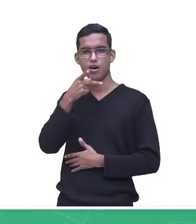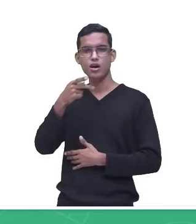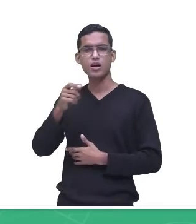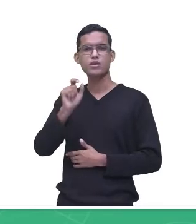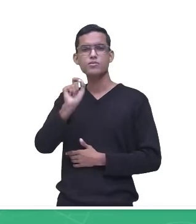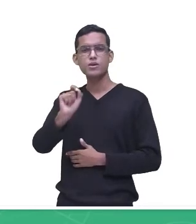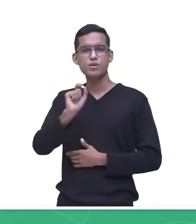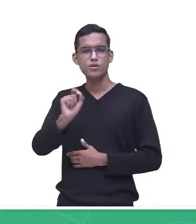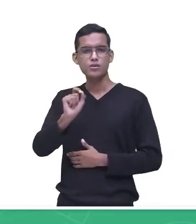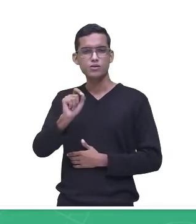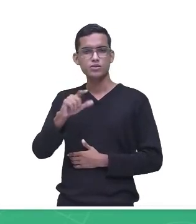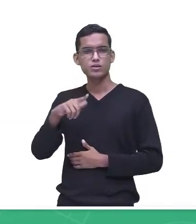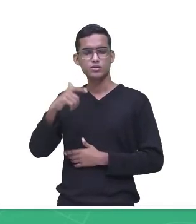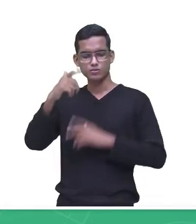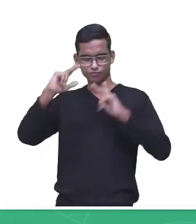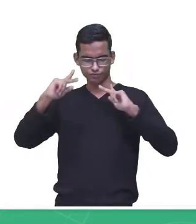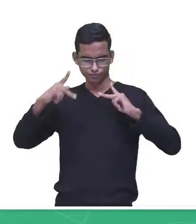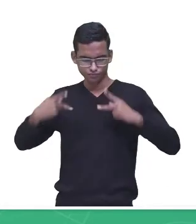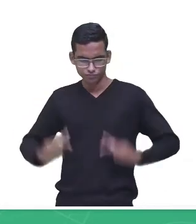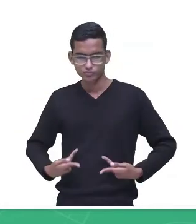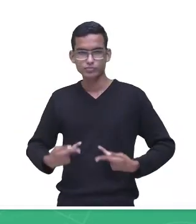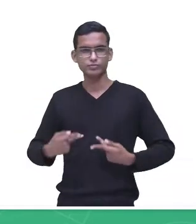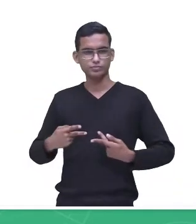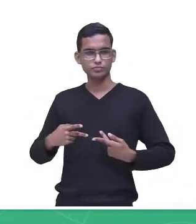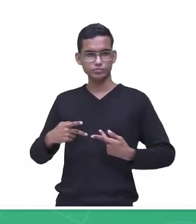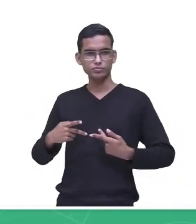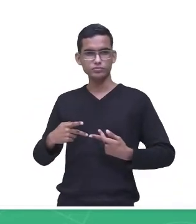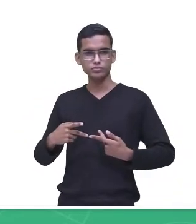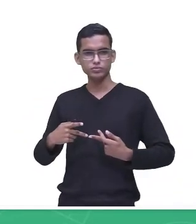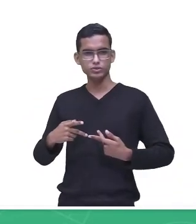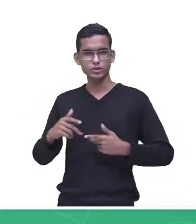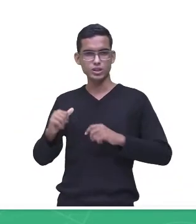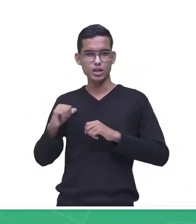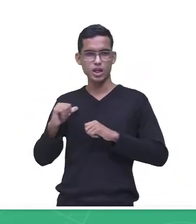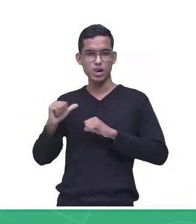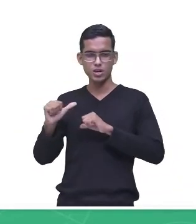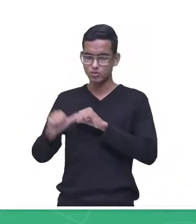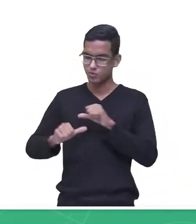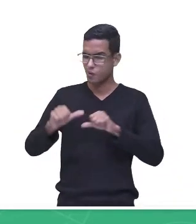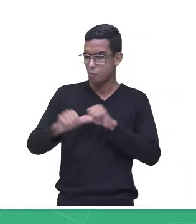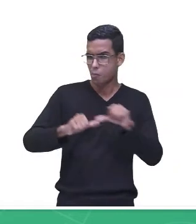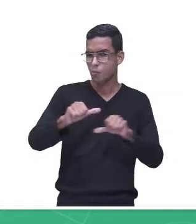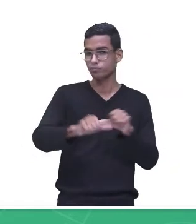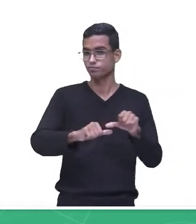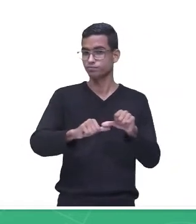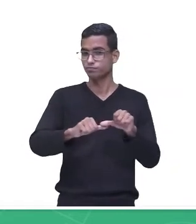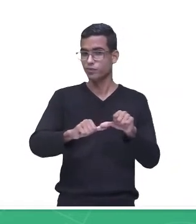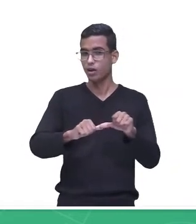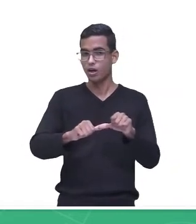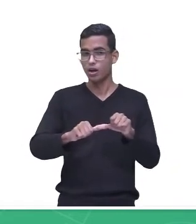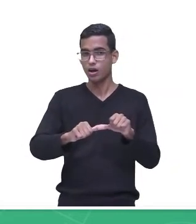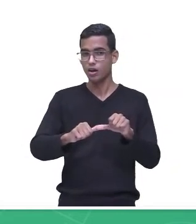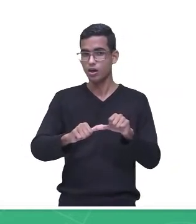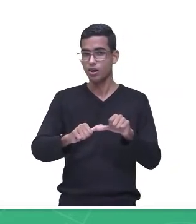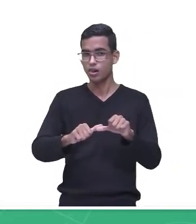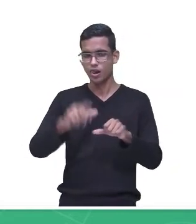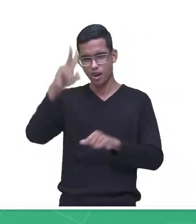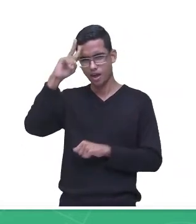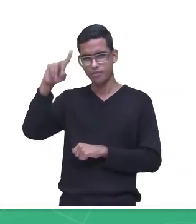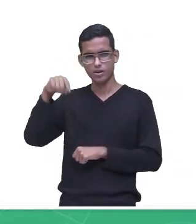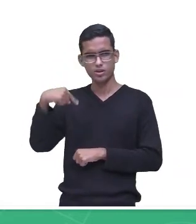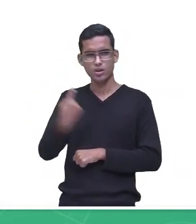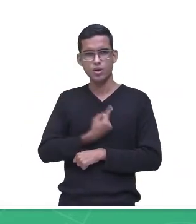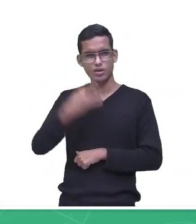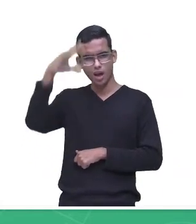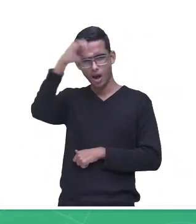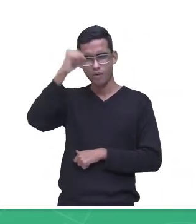um ser imutável que não muda muito. Nós aprendemos isso lá na teoria das ideias, no mundo